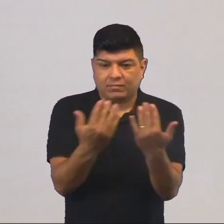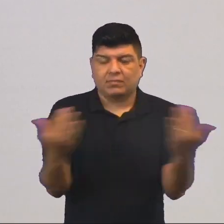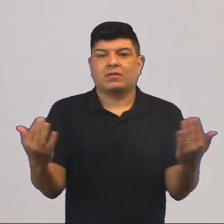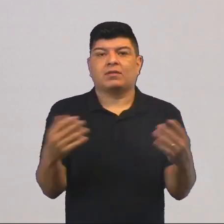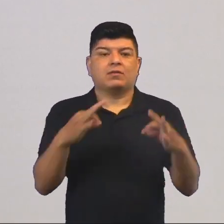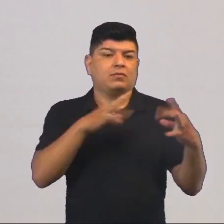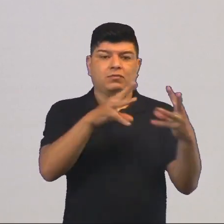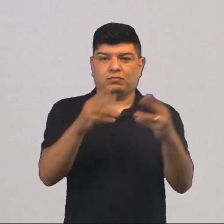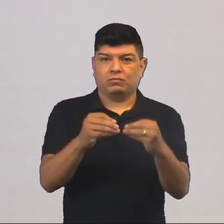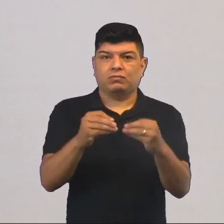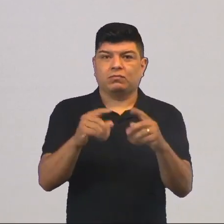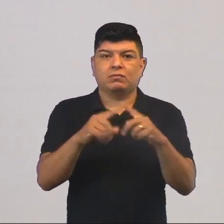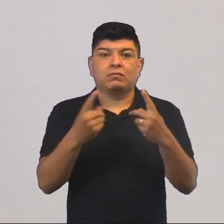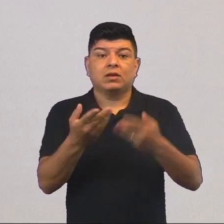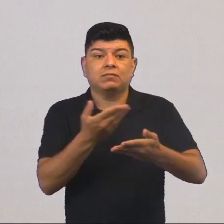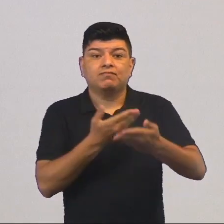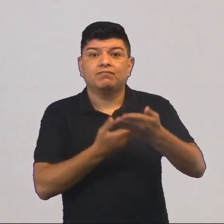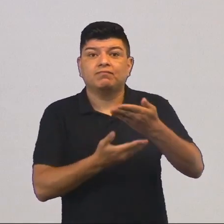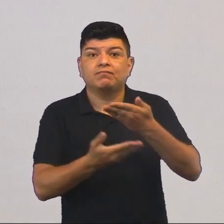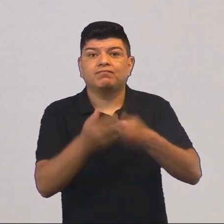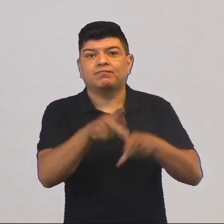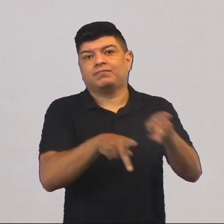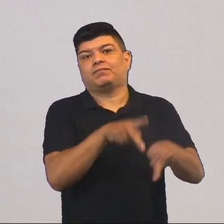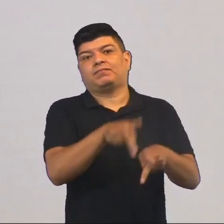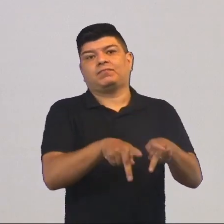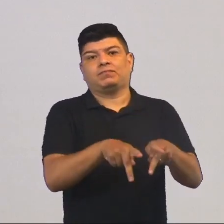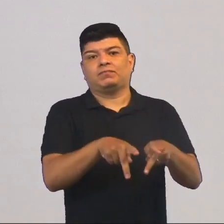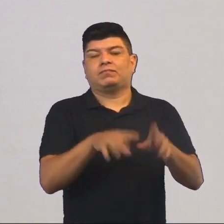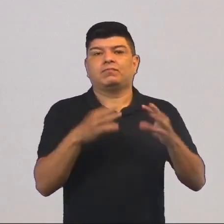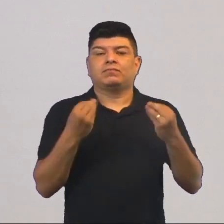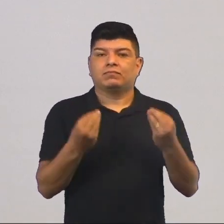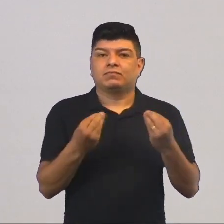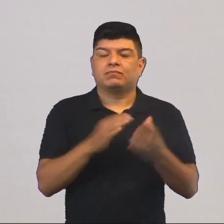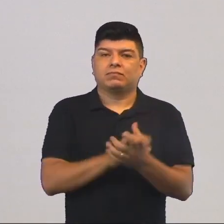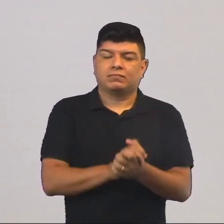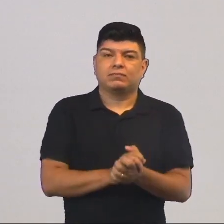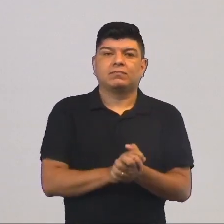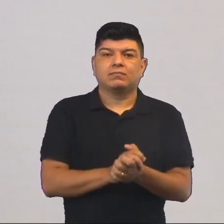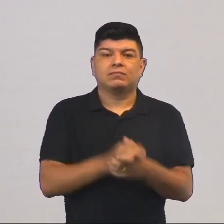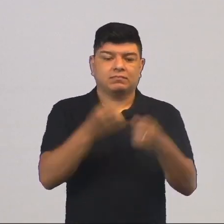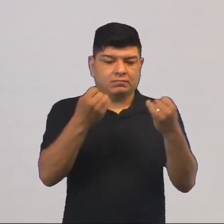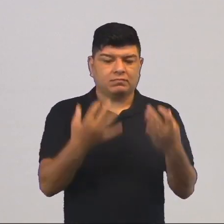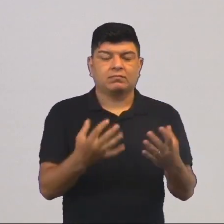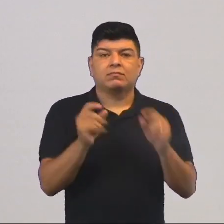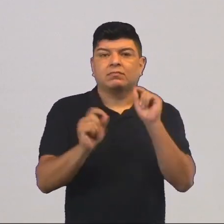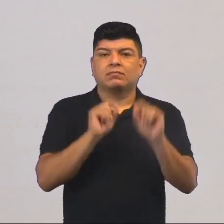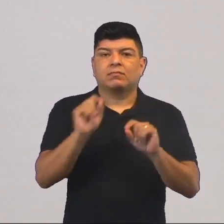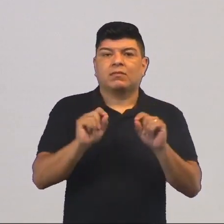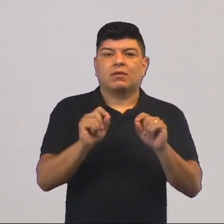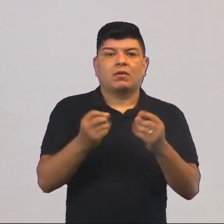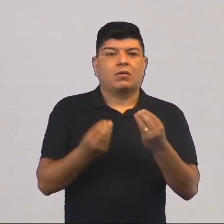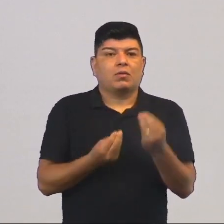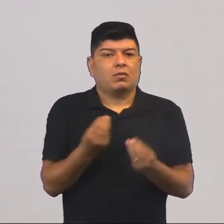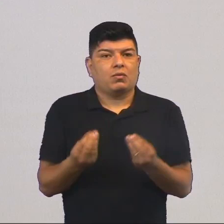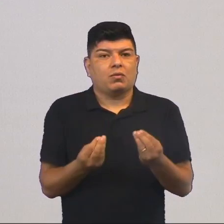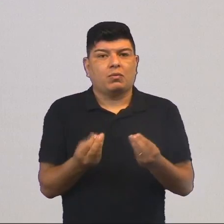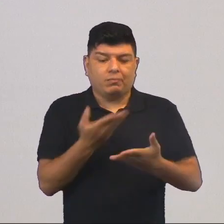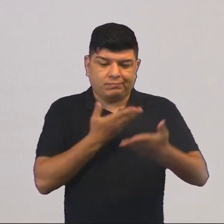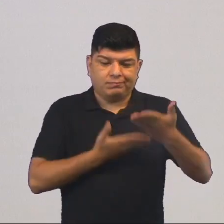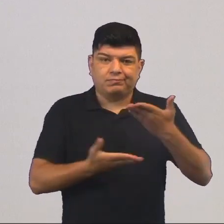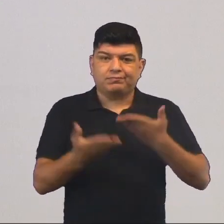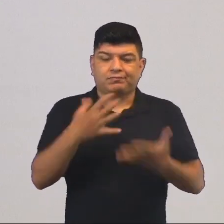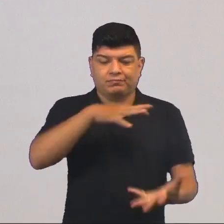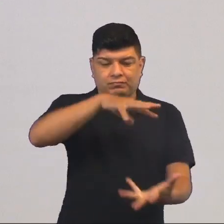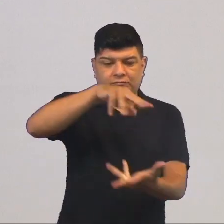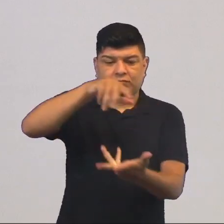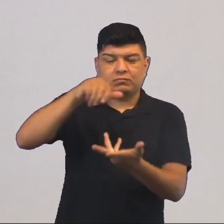essas questões todas. Mas e a distribuição da população? Quando eu falo em distribuição, é como esta população está distribuída